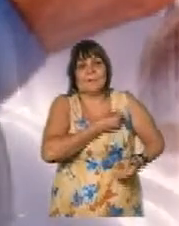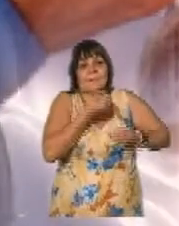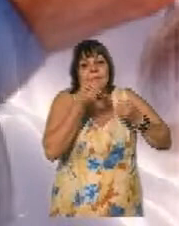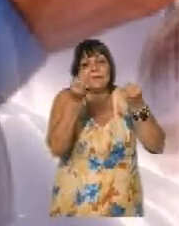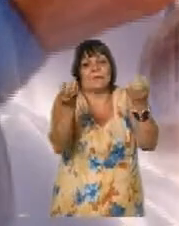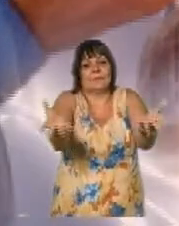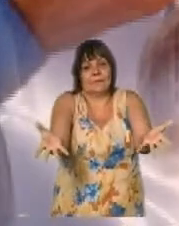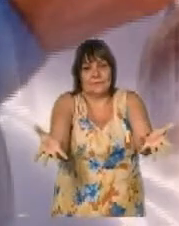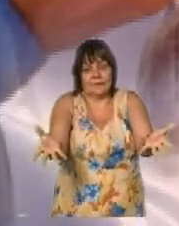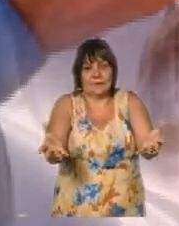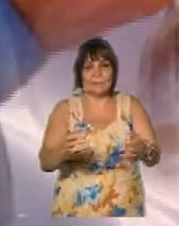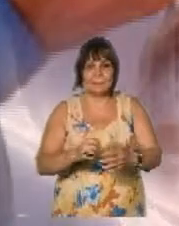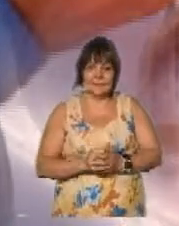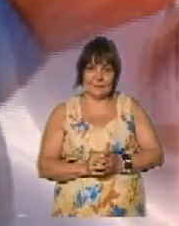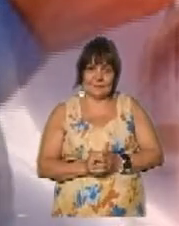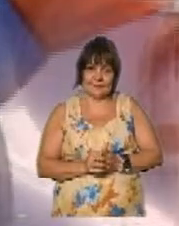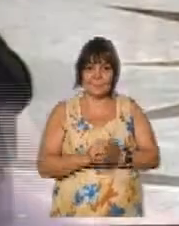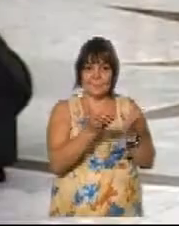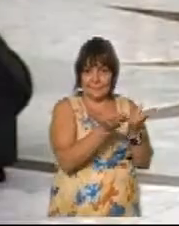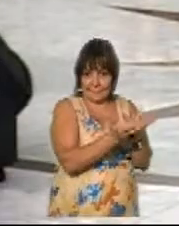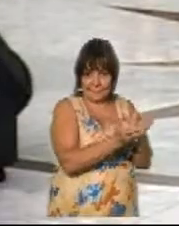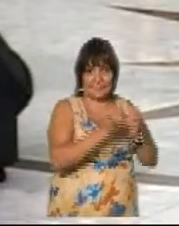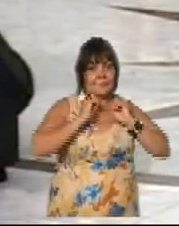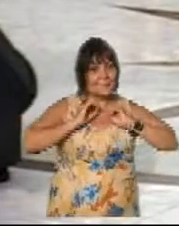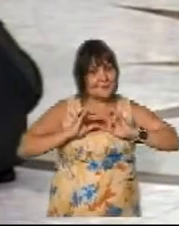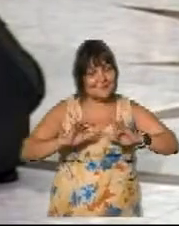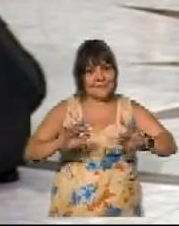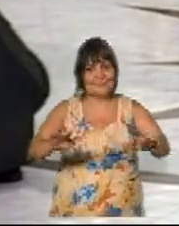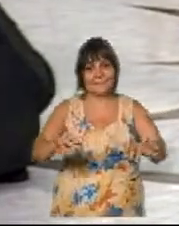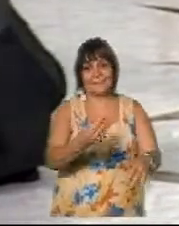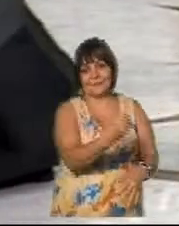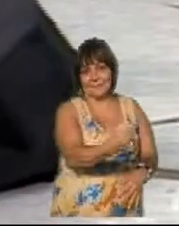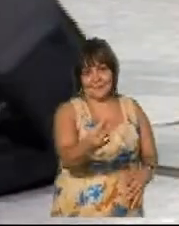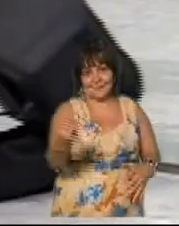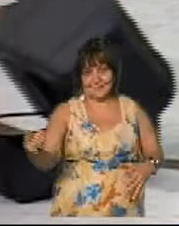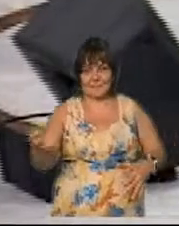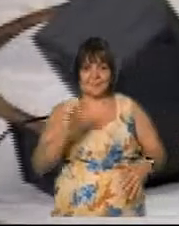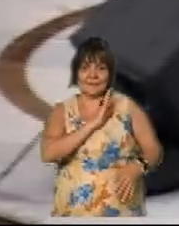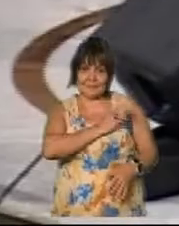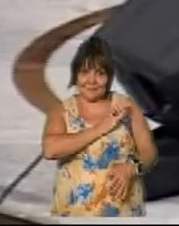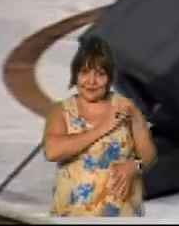resgate de muitos. Que esta palavra abençoe todos os corações. Oremos a Deus.